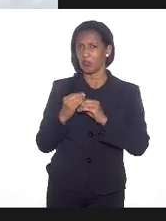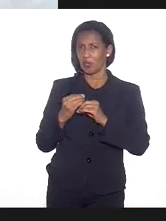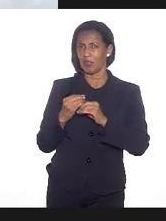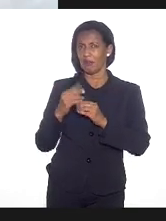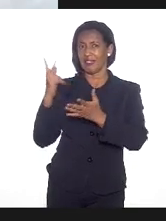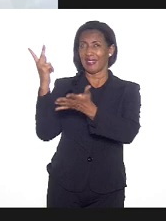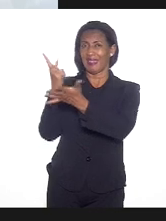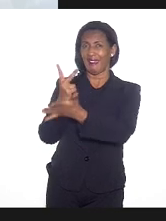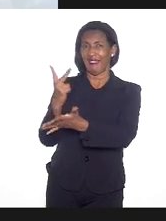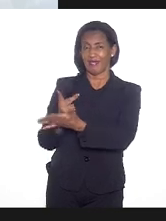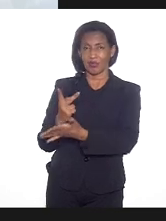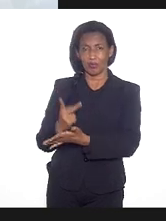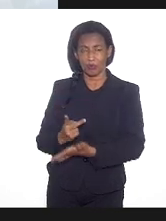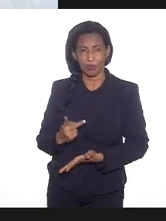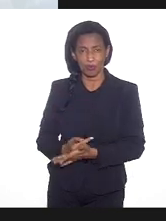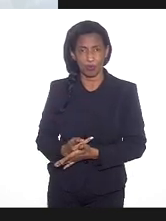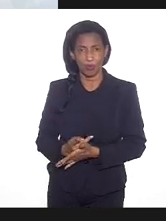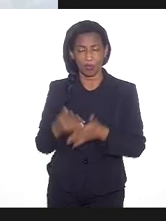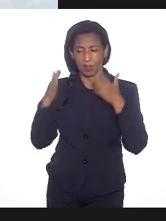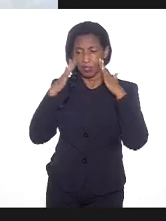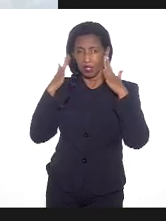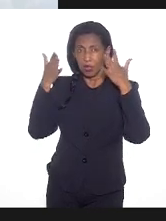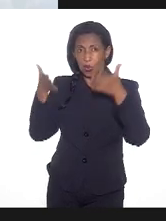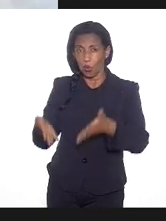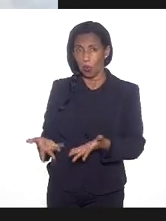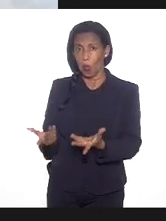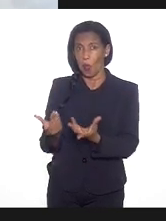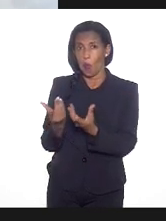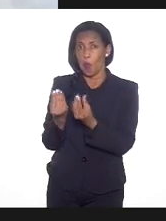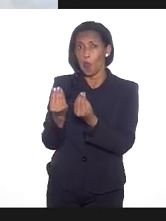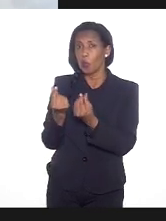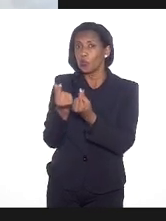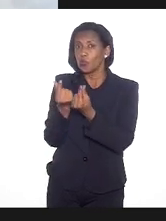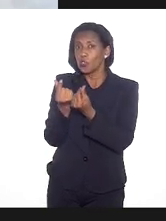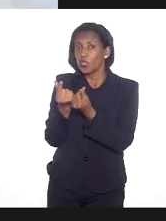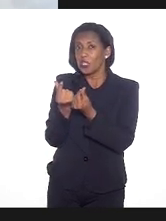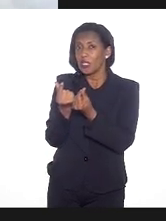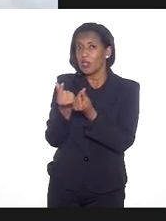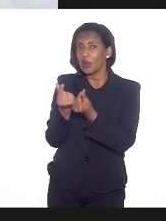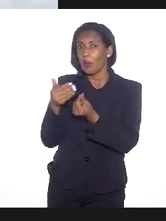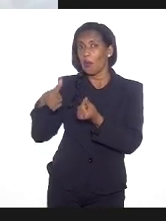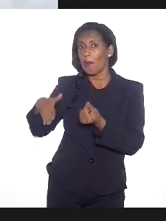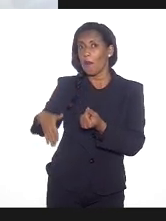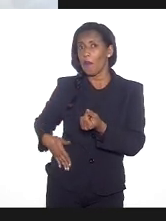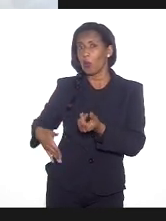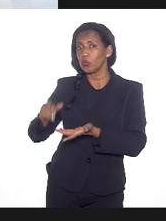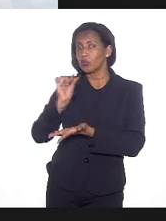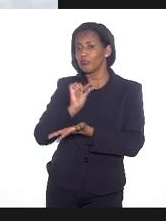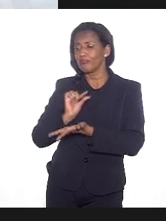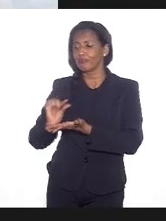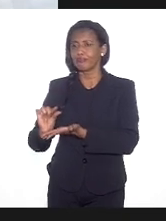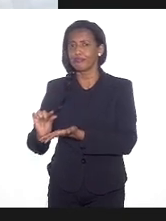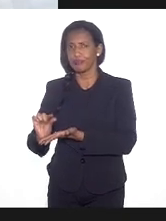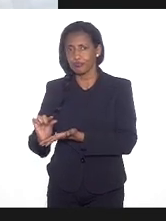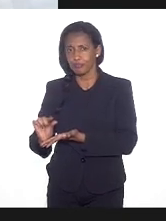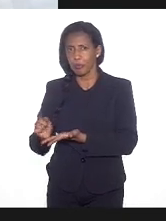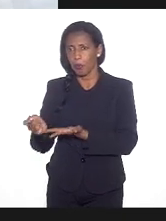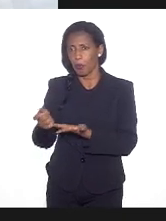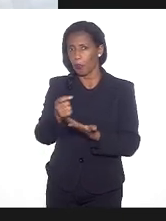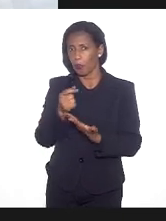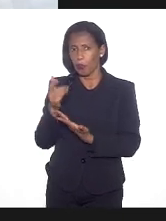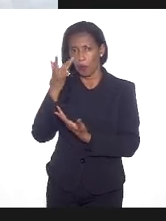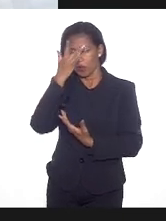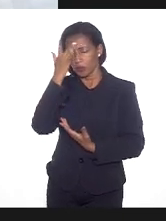dar certo e que concentra muito dinheiro no bolso de poucos. Desde 2006, todas as receitas